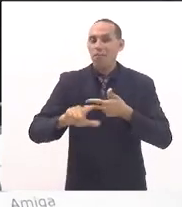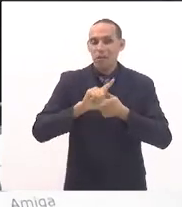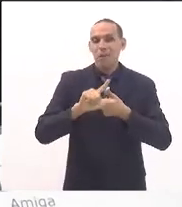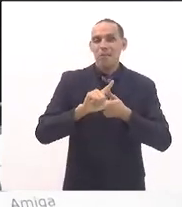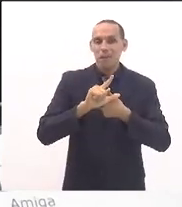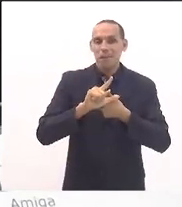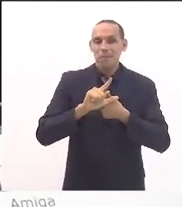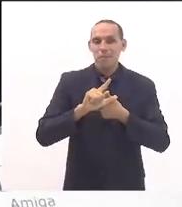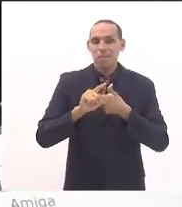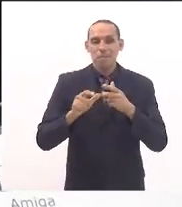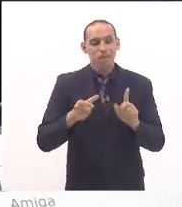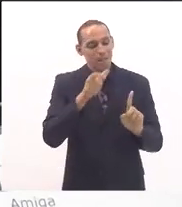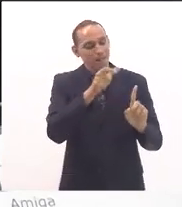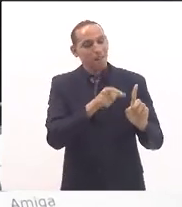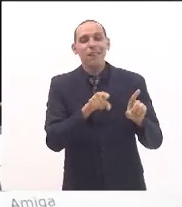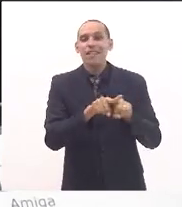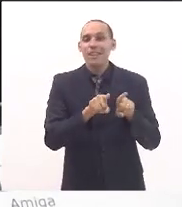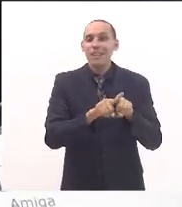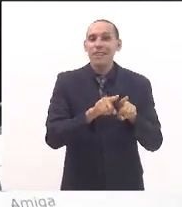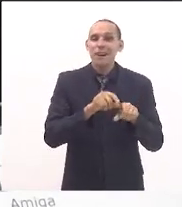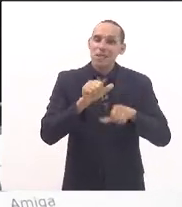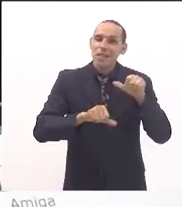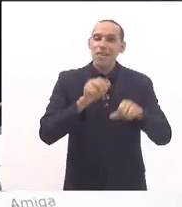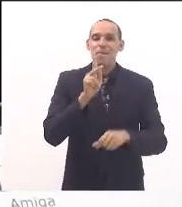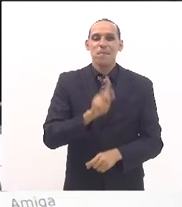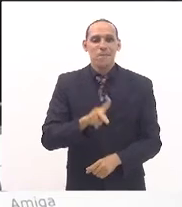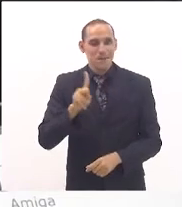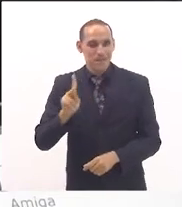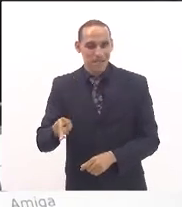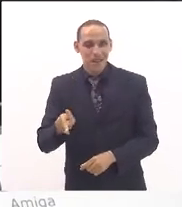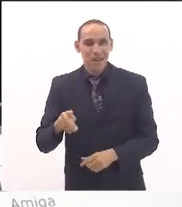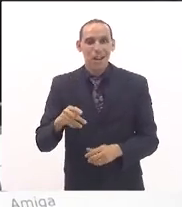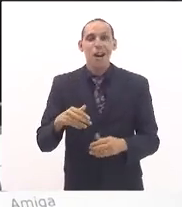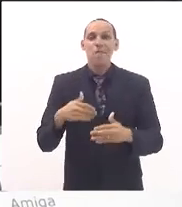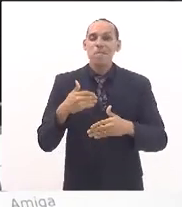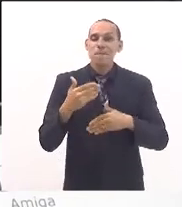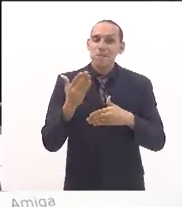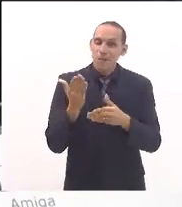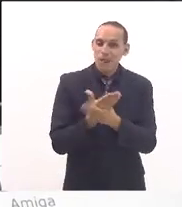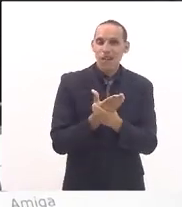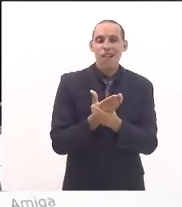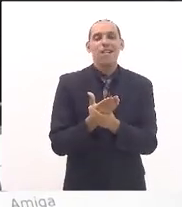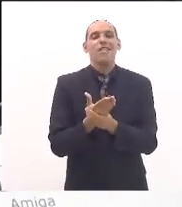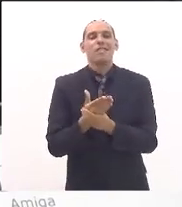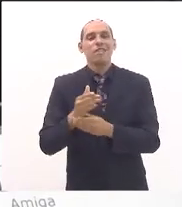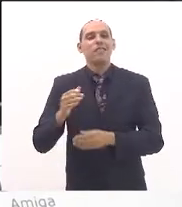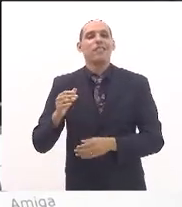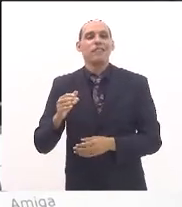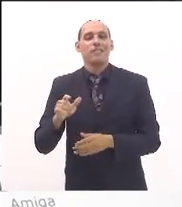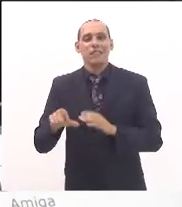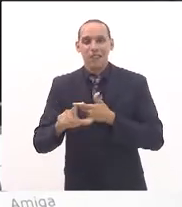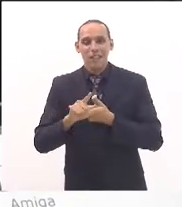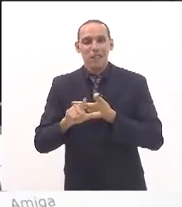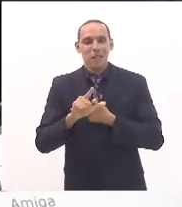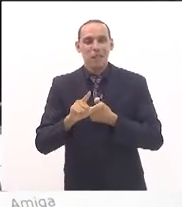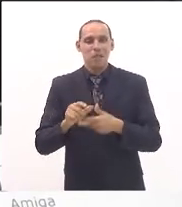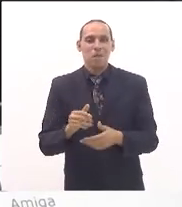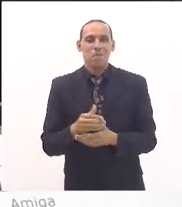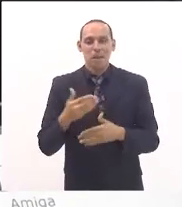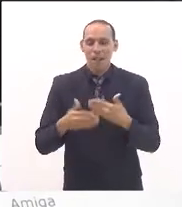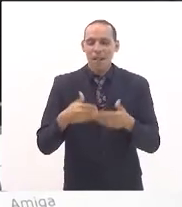além de ter se tornado professora de processo legislativo dentre outras coisas é